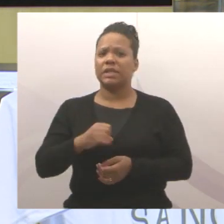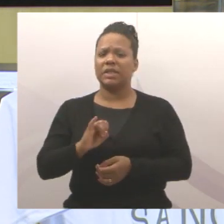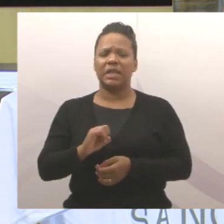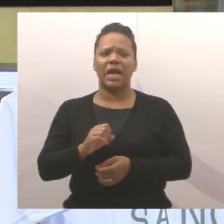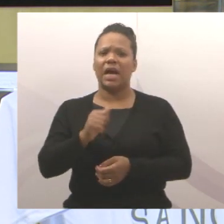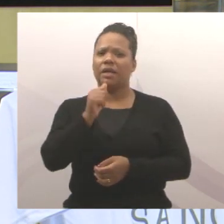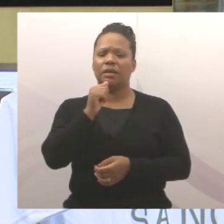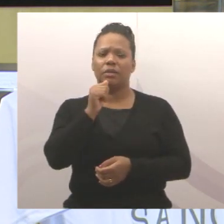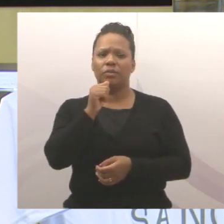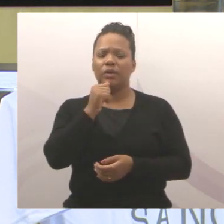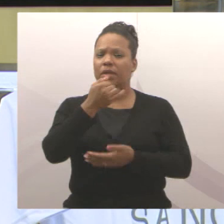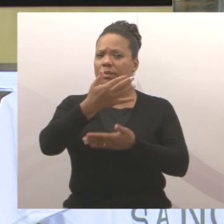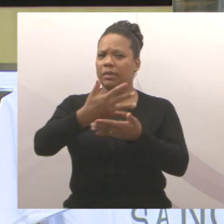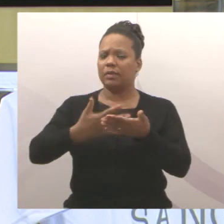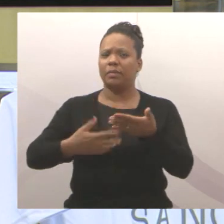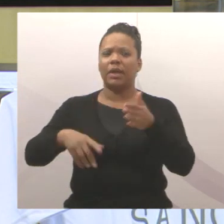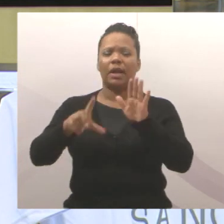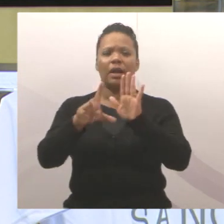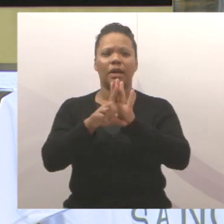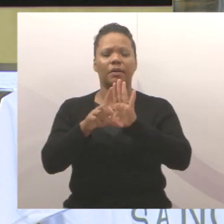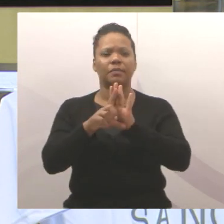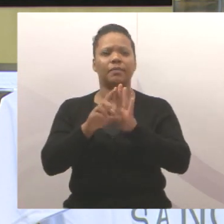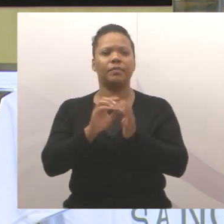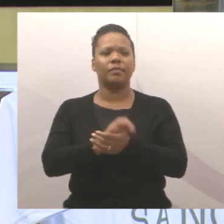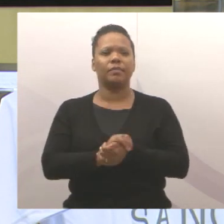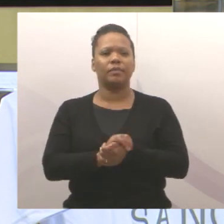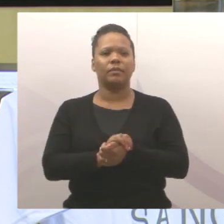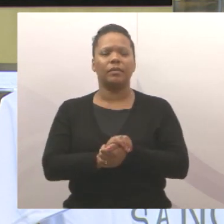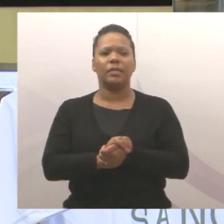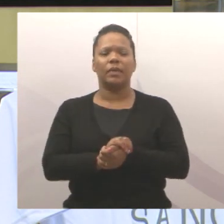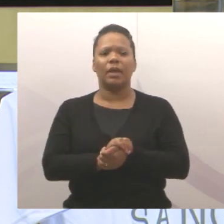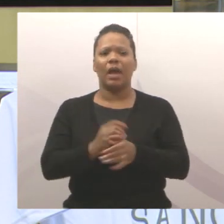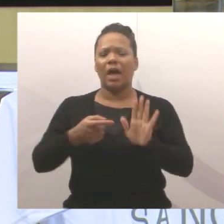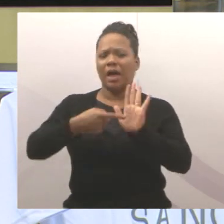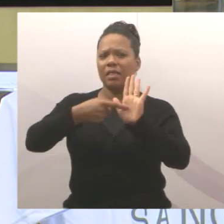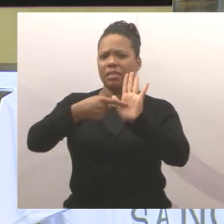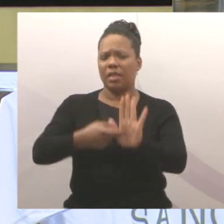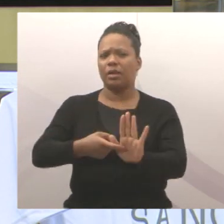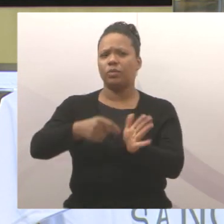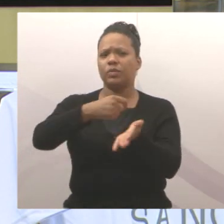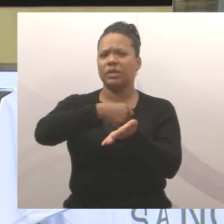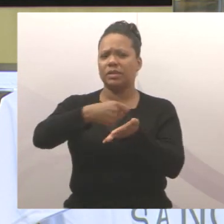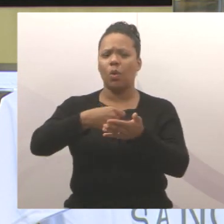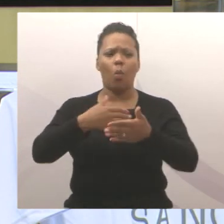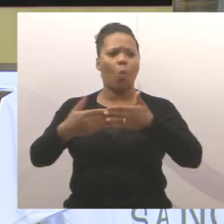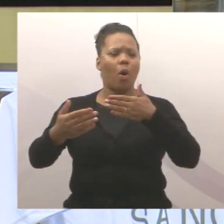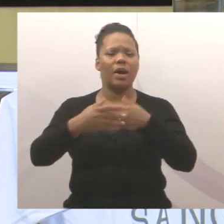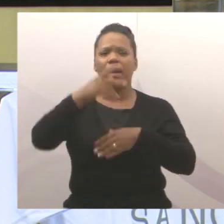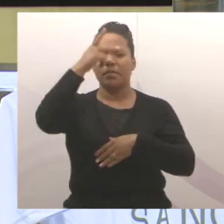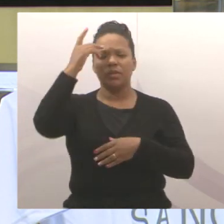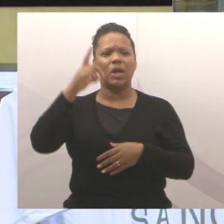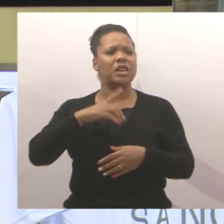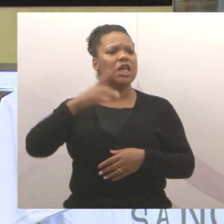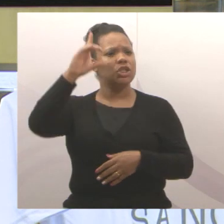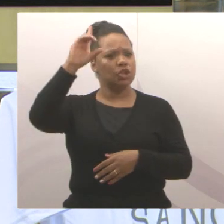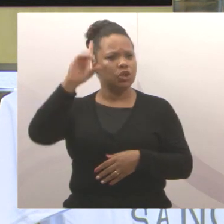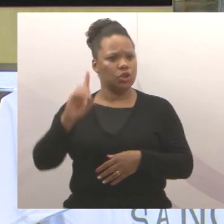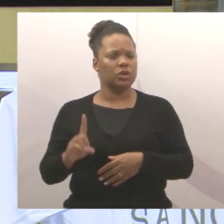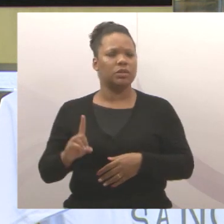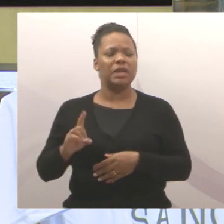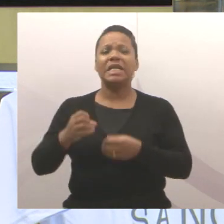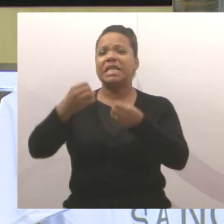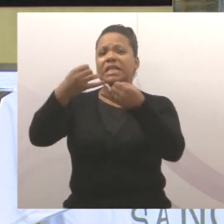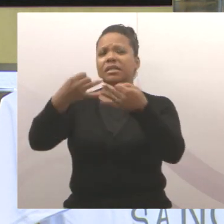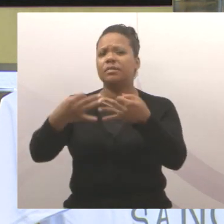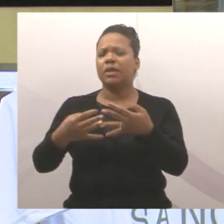Estado respectivo. 1. A denúncia escrita da infração poderá ser feita por qualquer eleitor, com a exposição dos